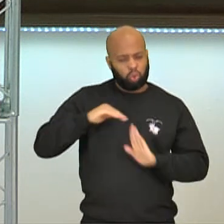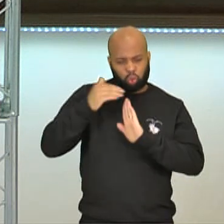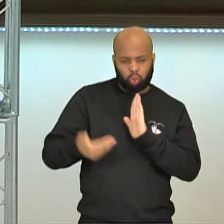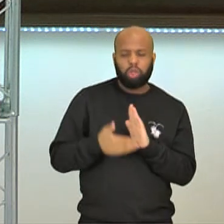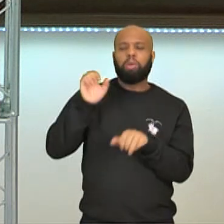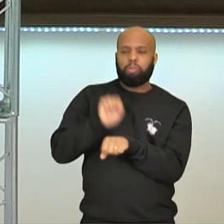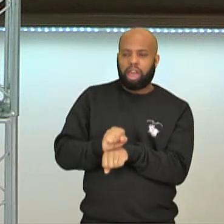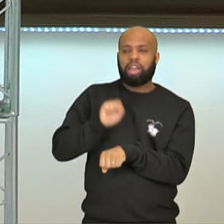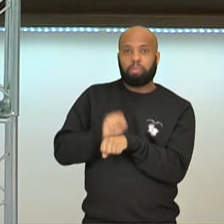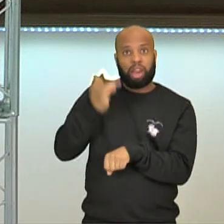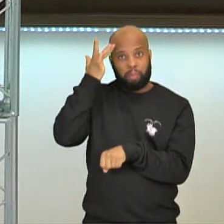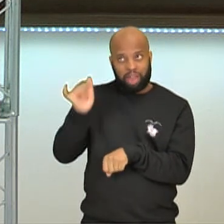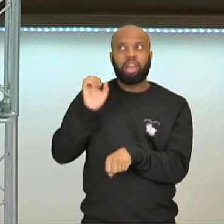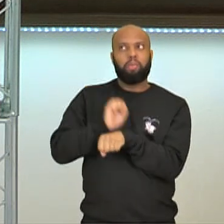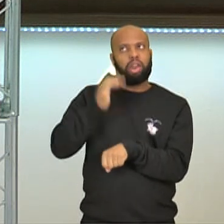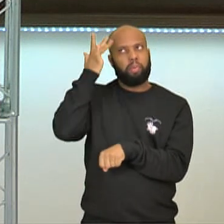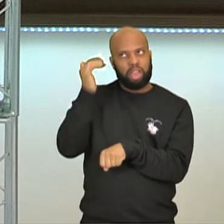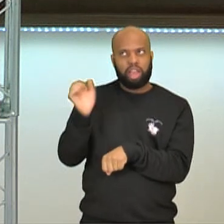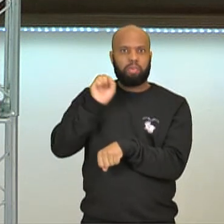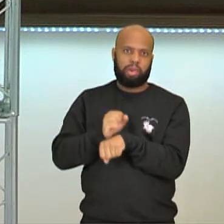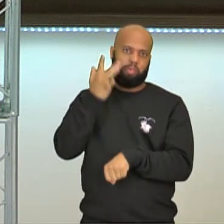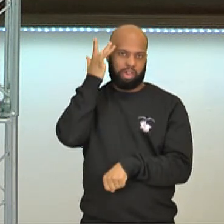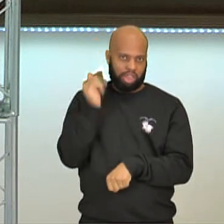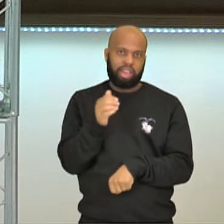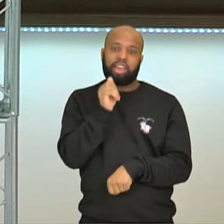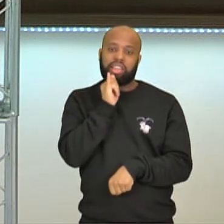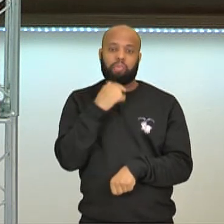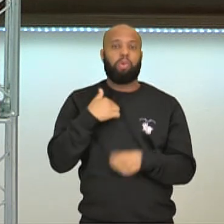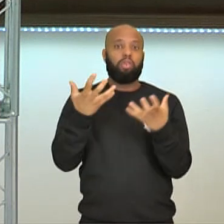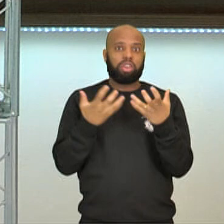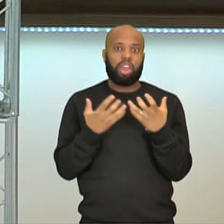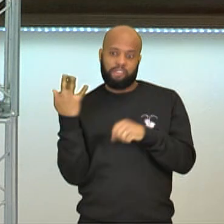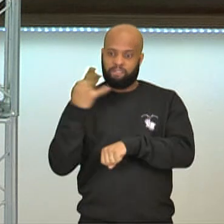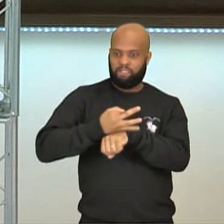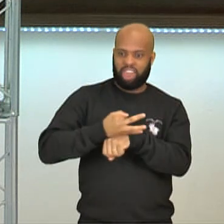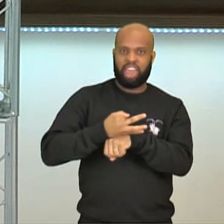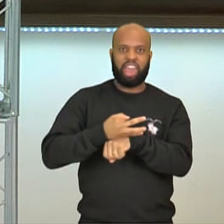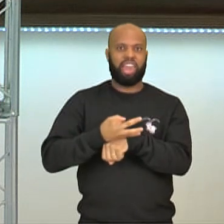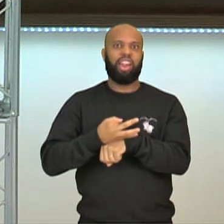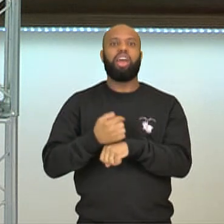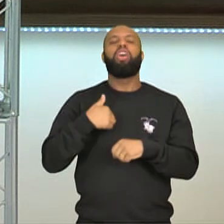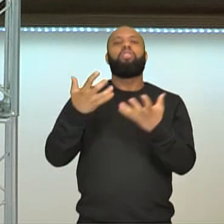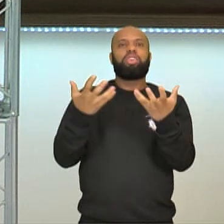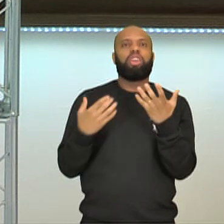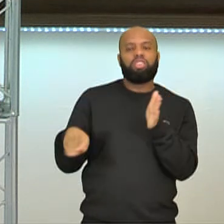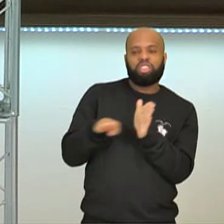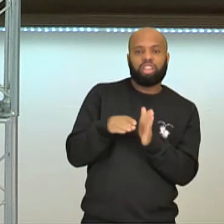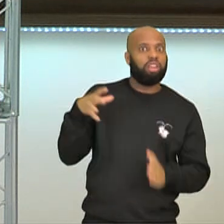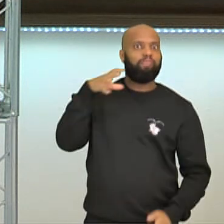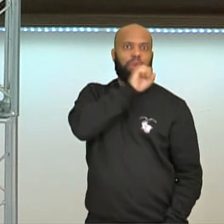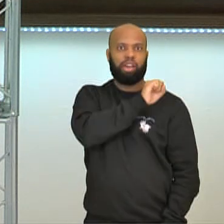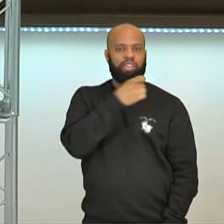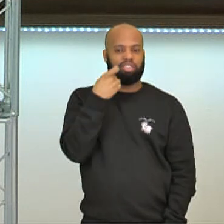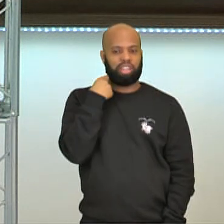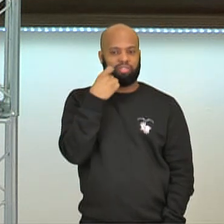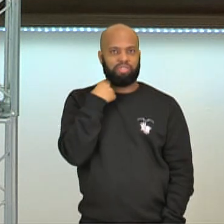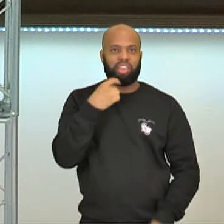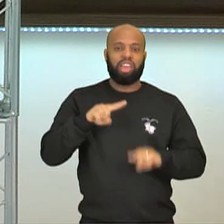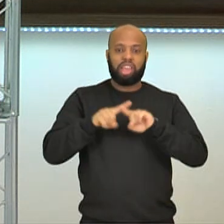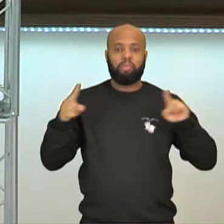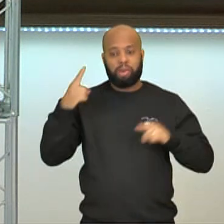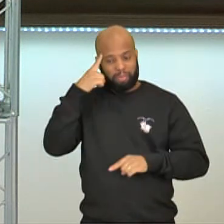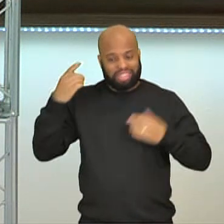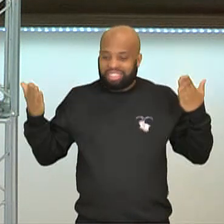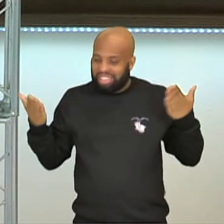esperando o dia de amanhã. Como, por exemplo, eu quero muito que chegue as minhas férias. Eu quero muito que chegue a sexta-feira. E aí você deixa de viver o